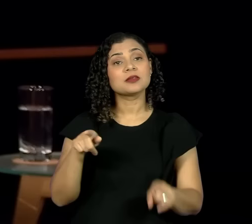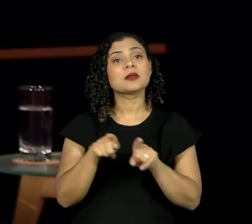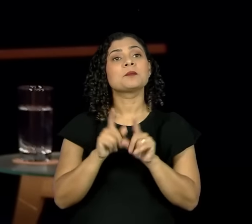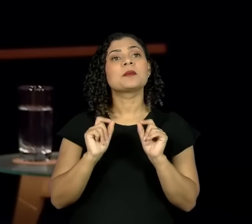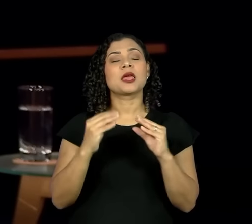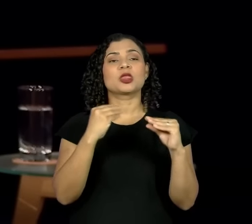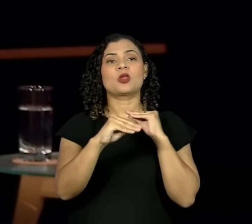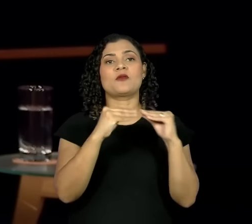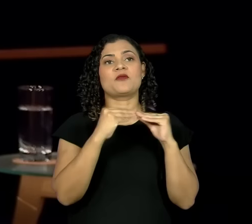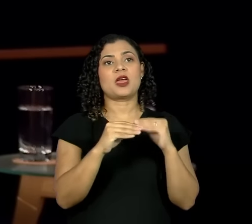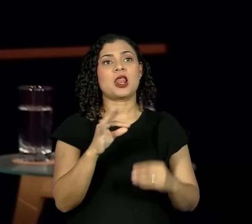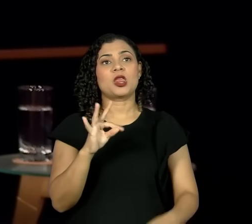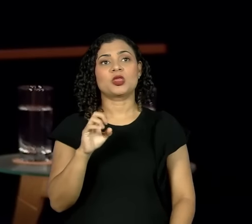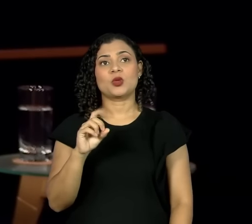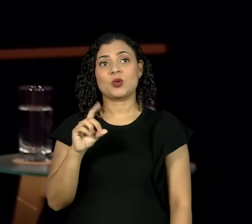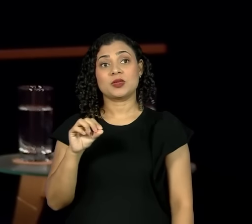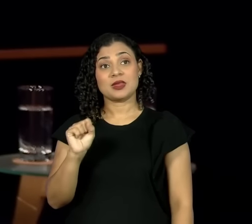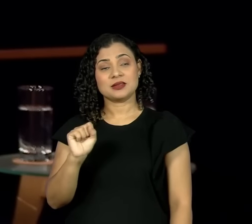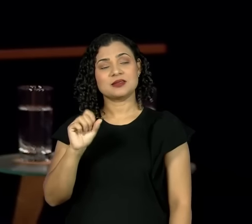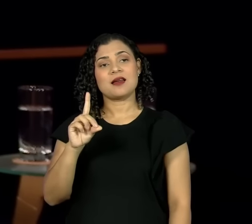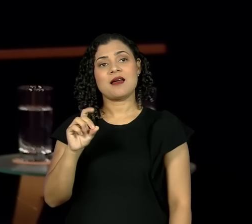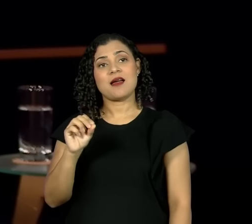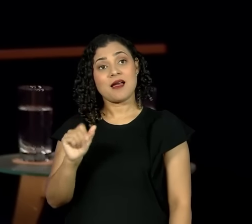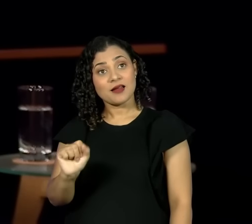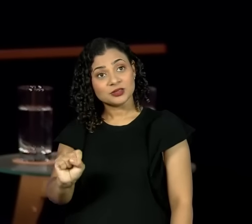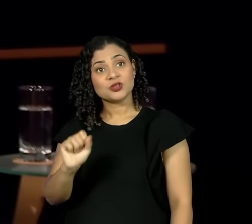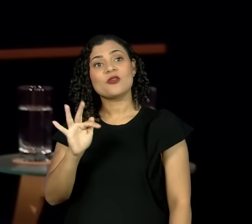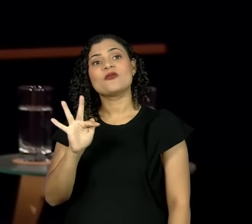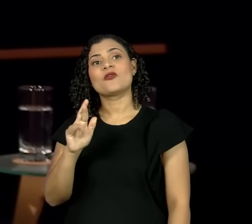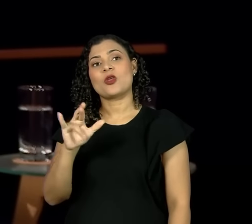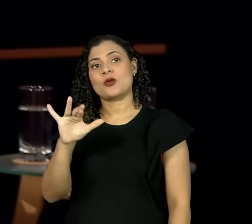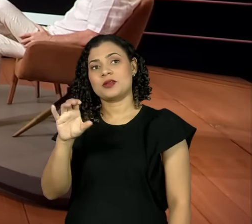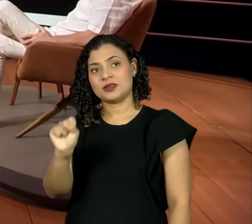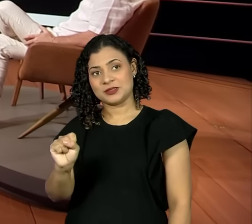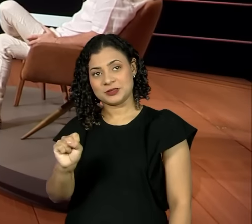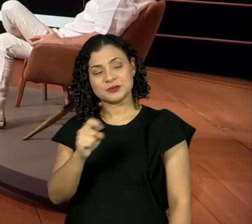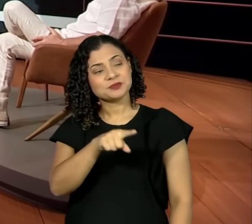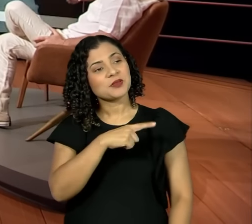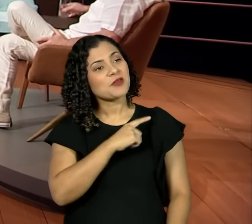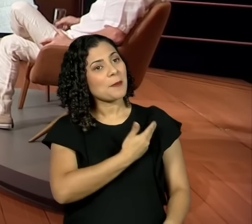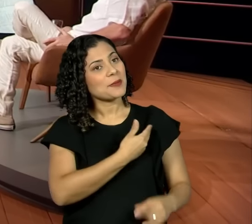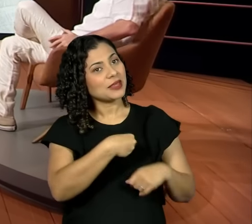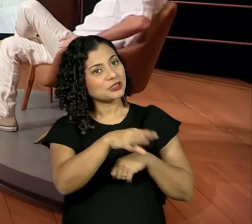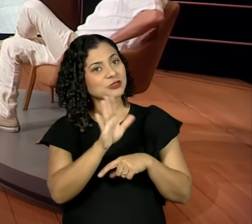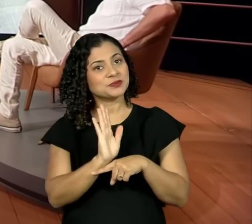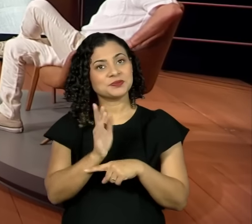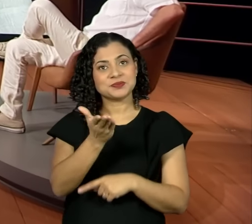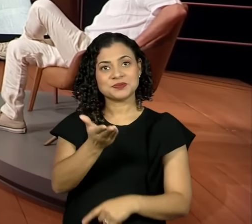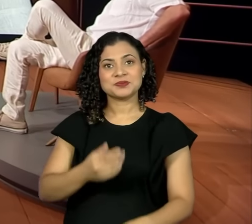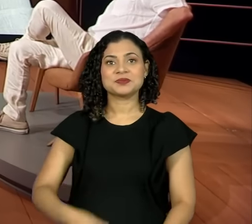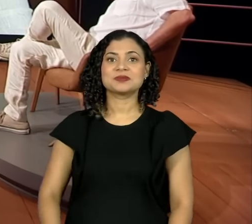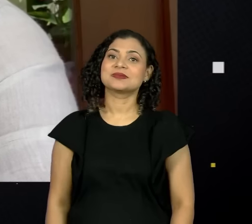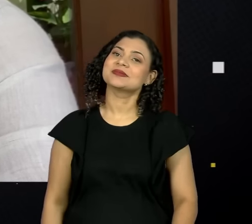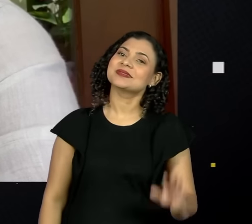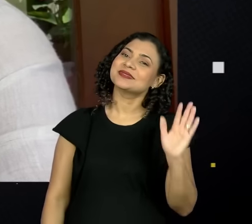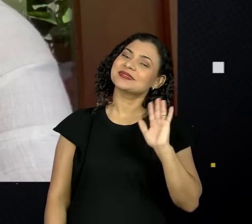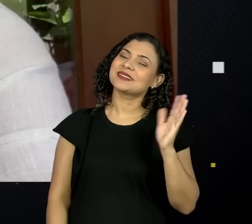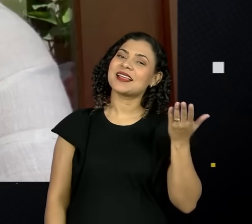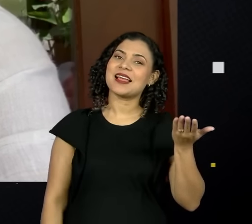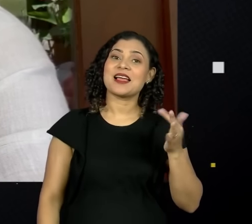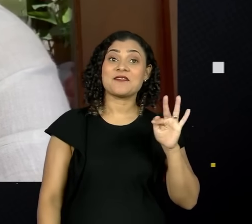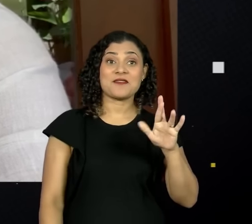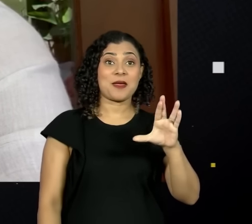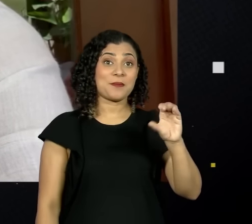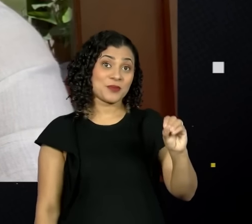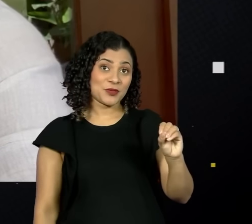flores uma parceira sua nesse trabalho mandou uma mensagem bom eu conheci o